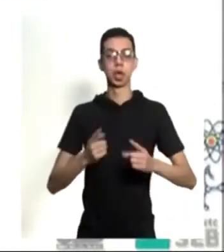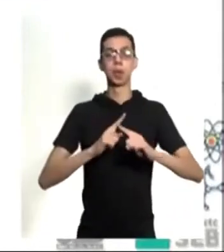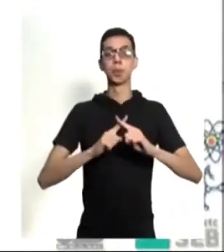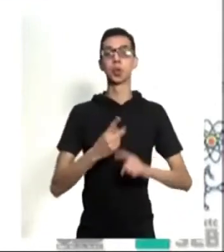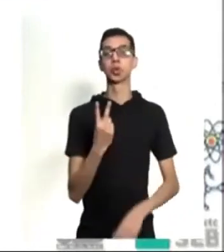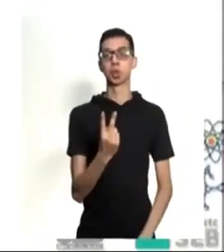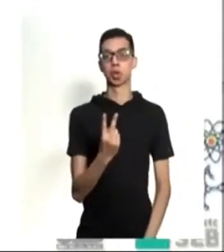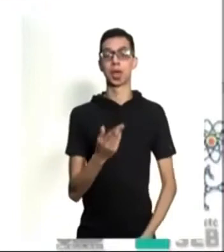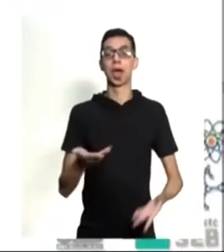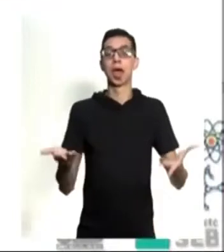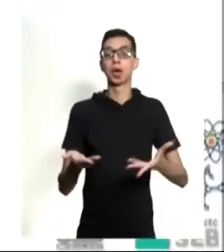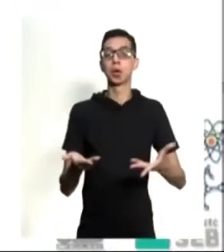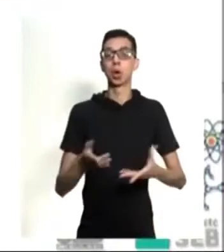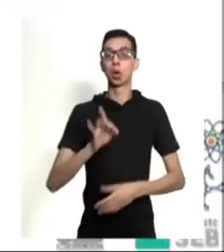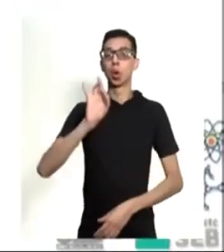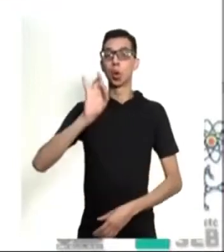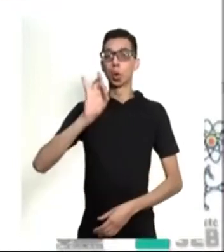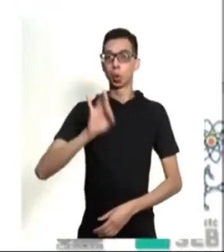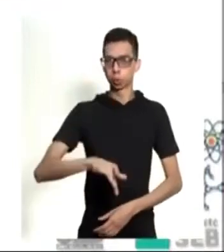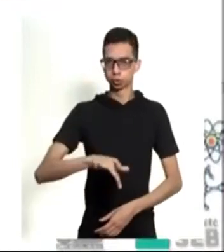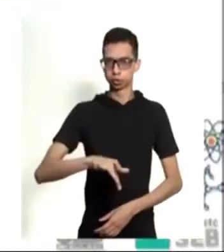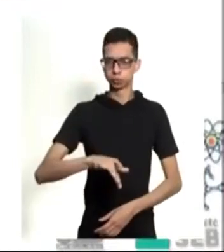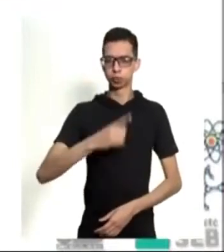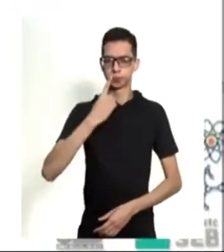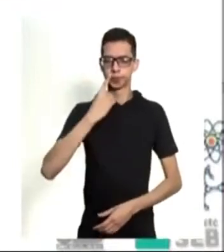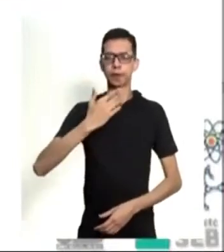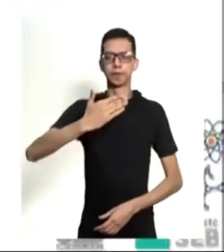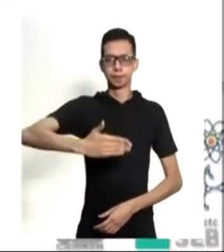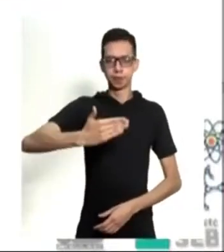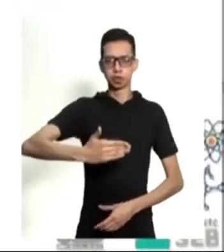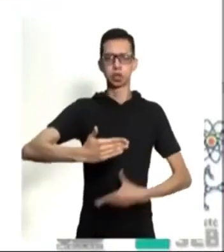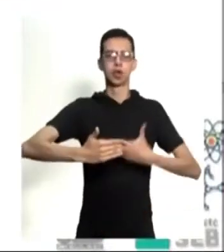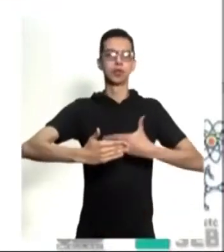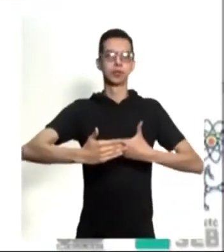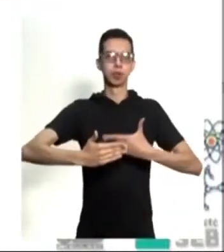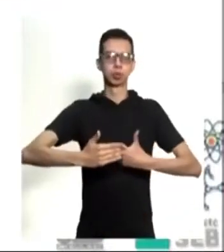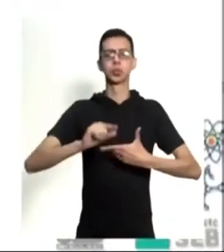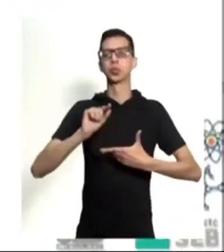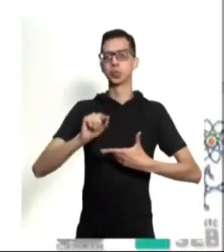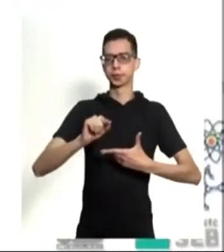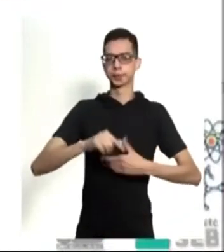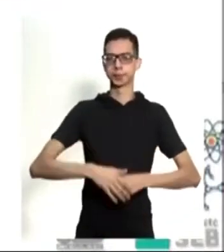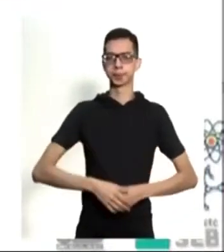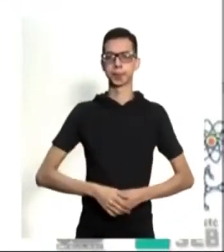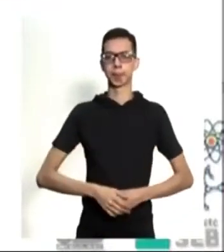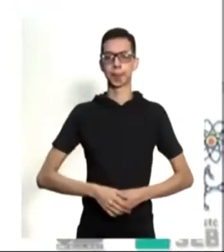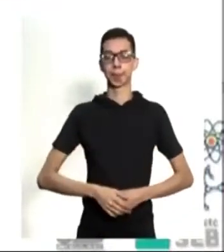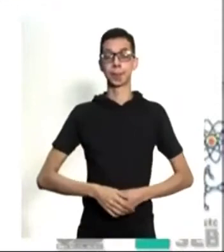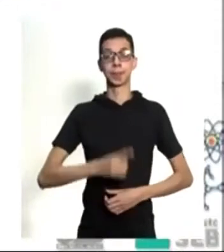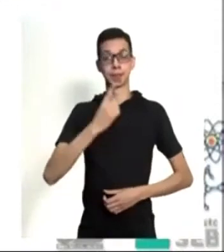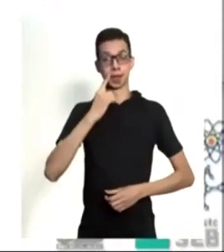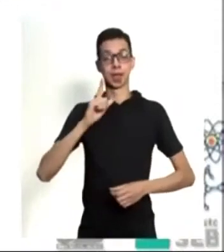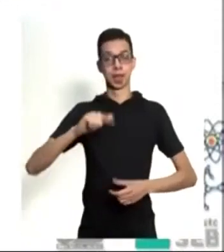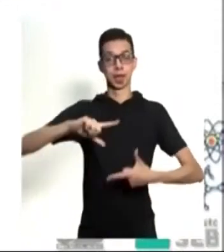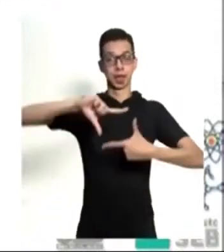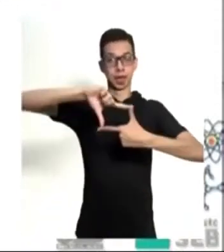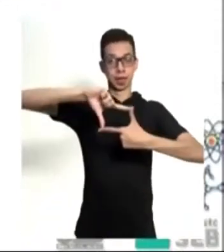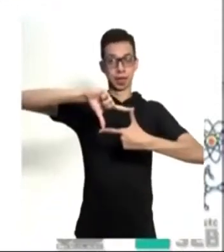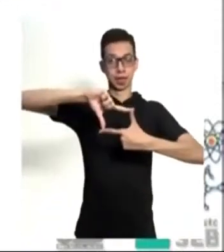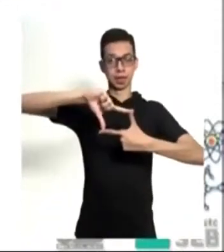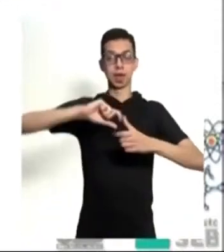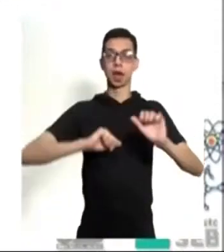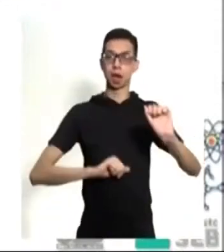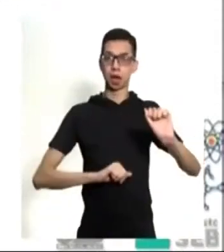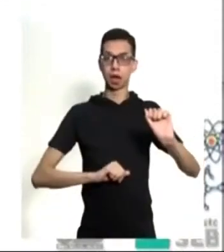2. Agora as últimas 2 faces, da frente e a do fundo, são retângulos de A por C. Vejam, são retângulos de lados A